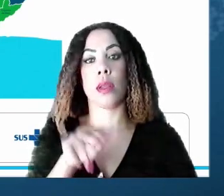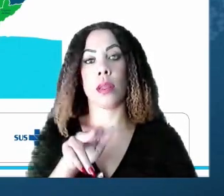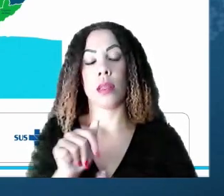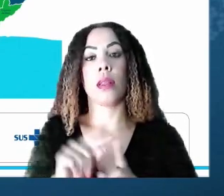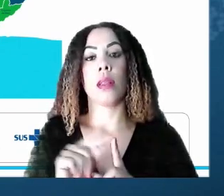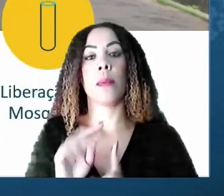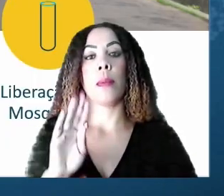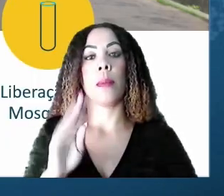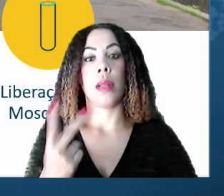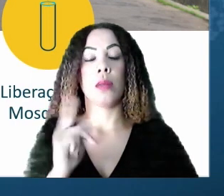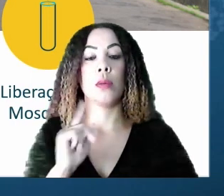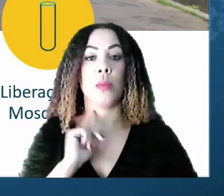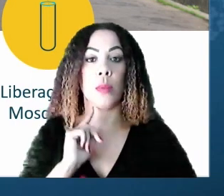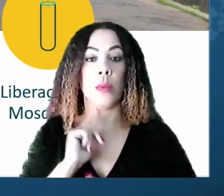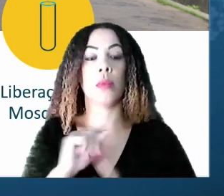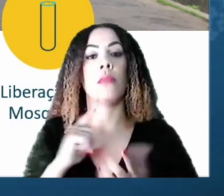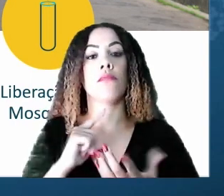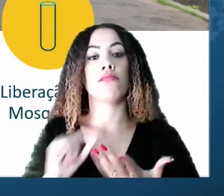Minas Gerais.